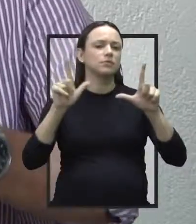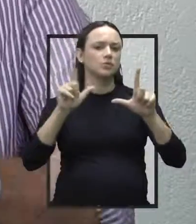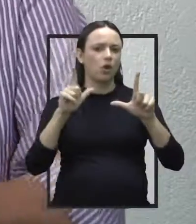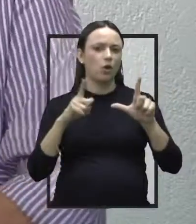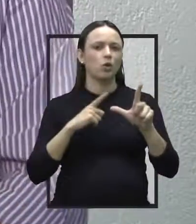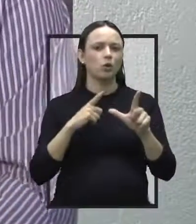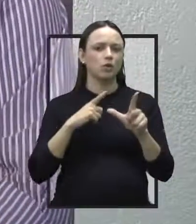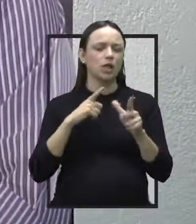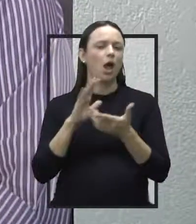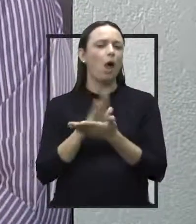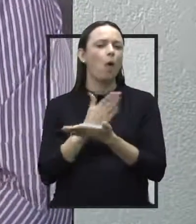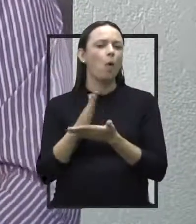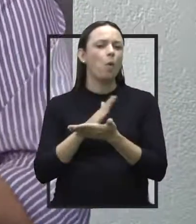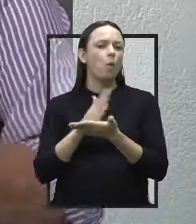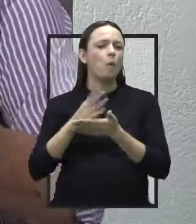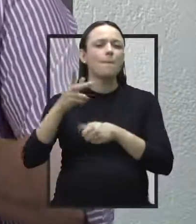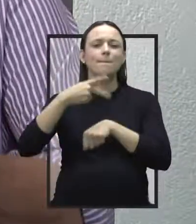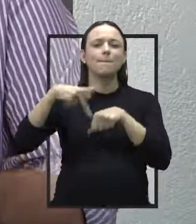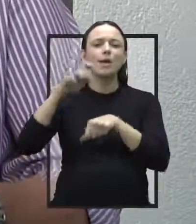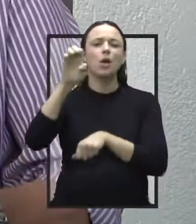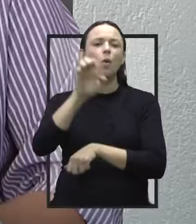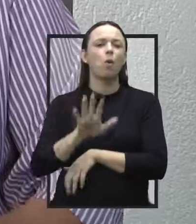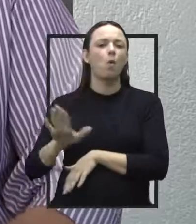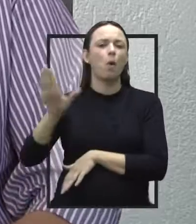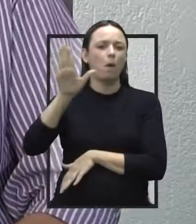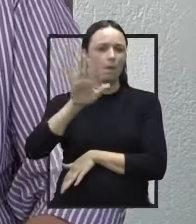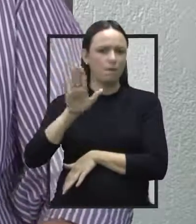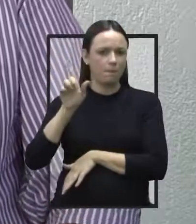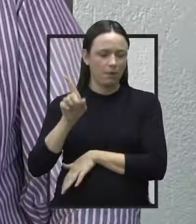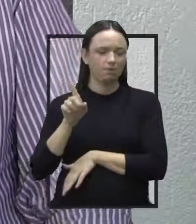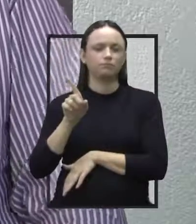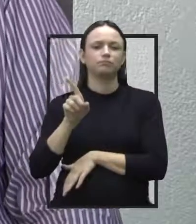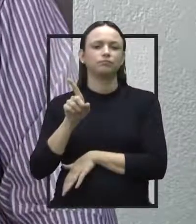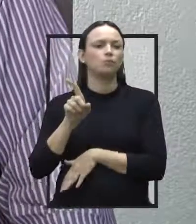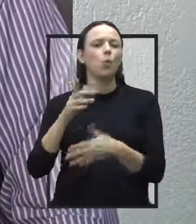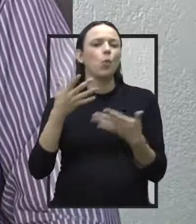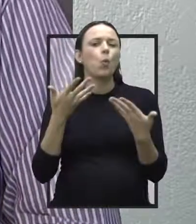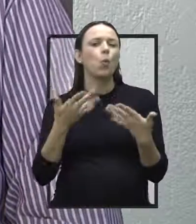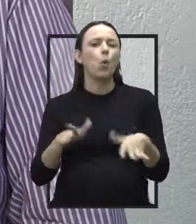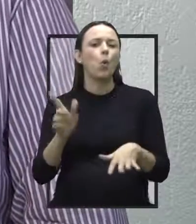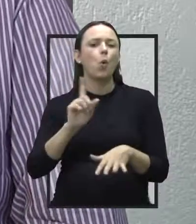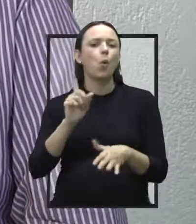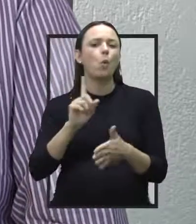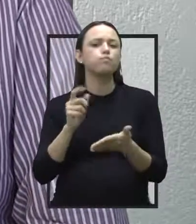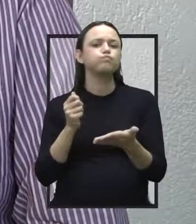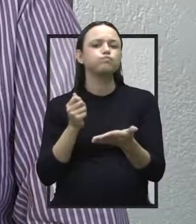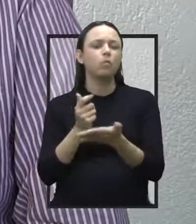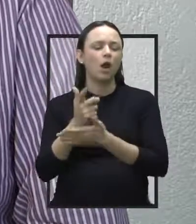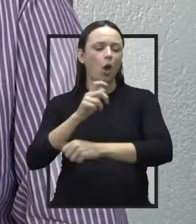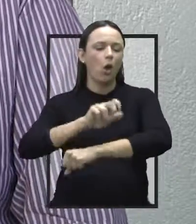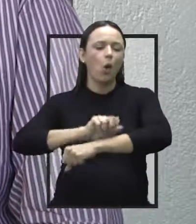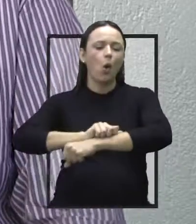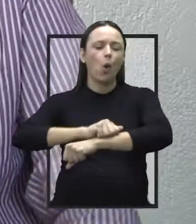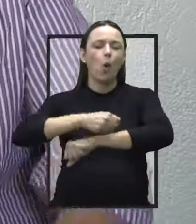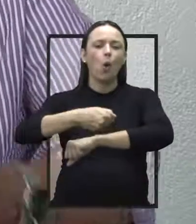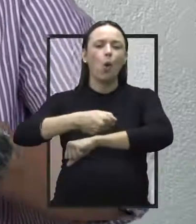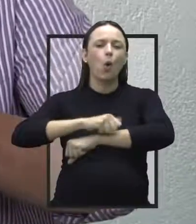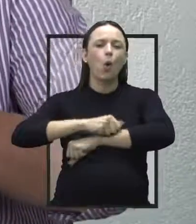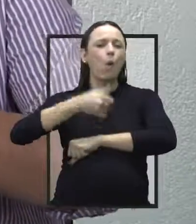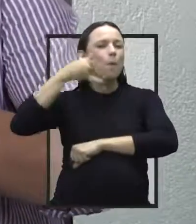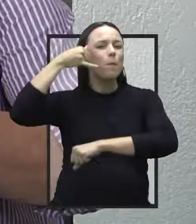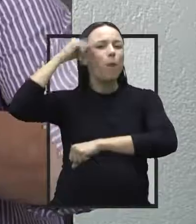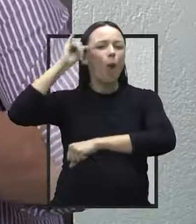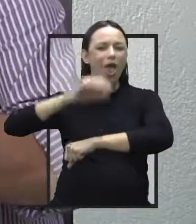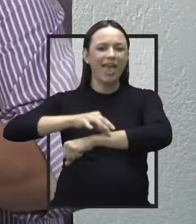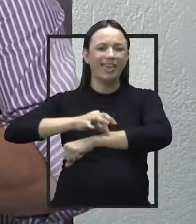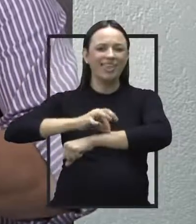alguns países da Europa, enfim, não estão querendo mais importar o couro do boi, porque